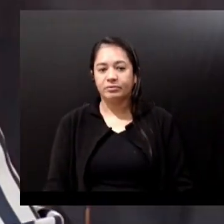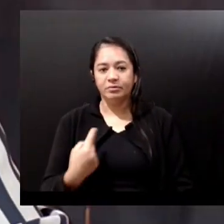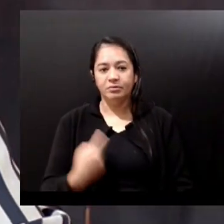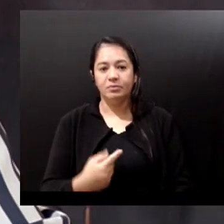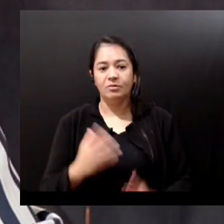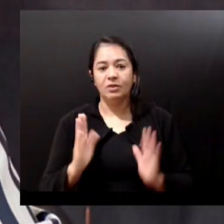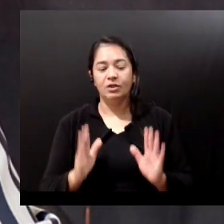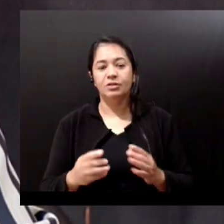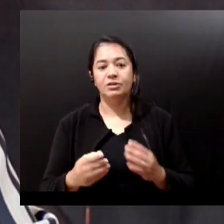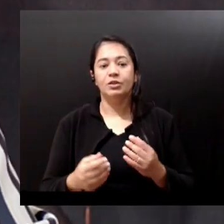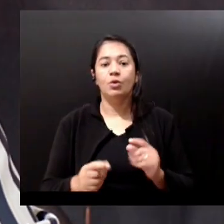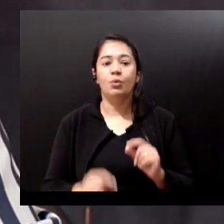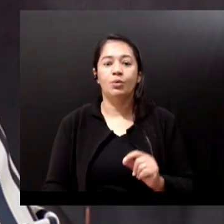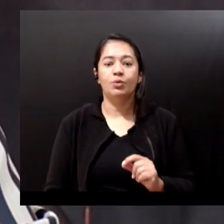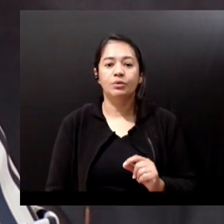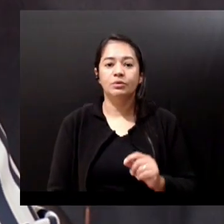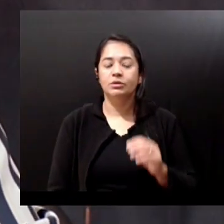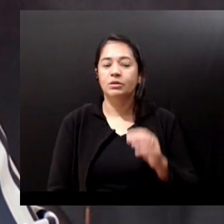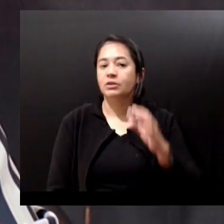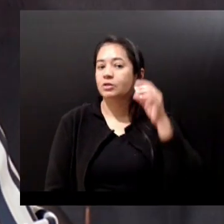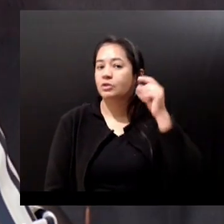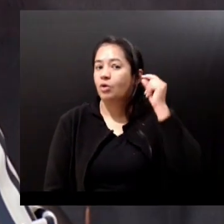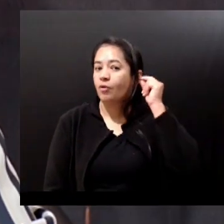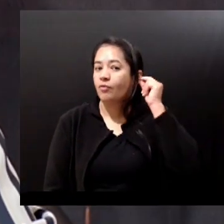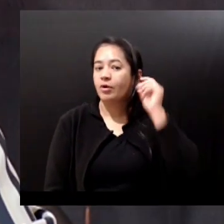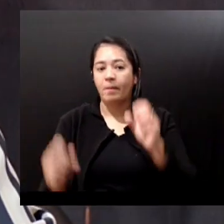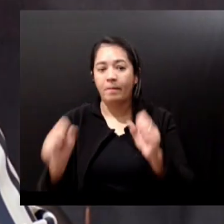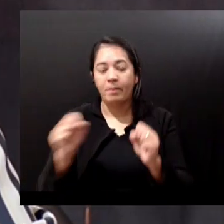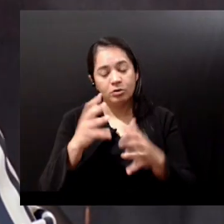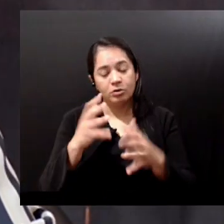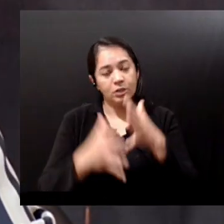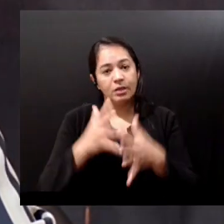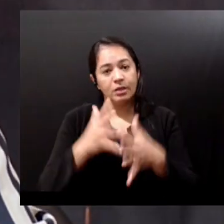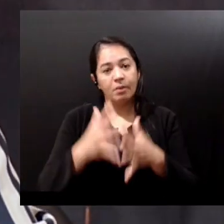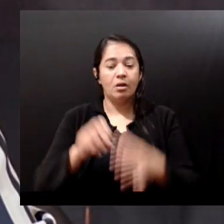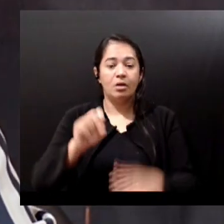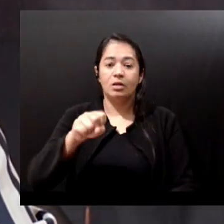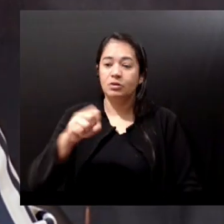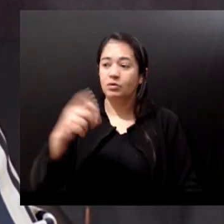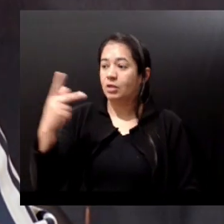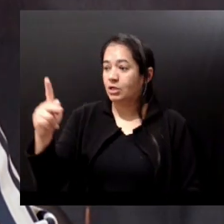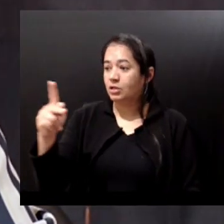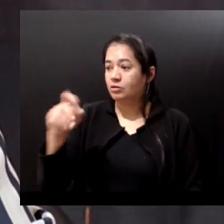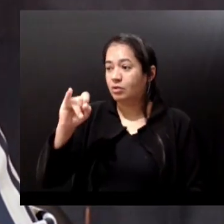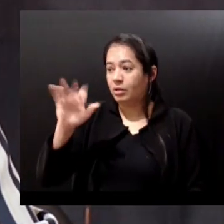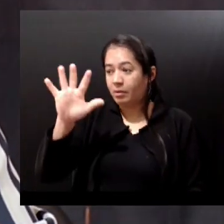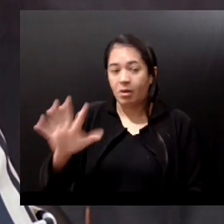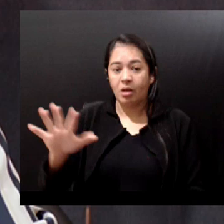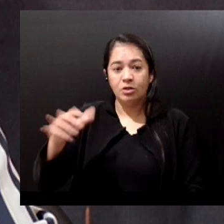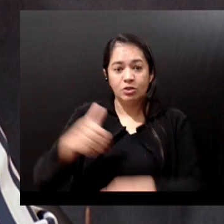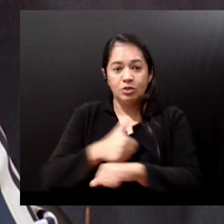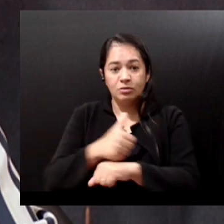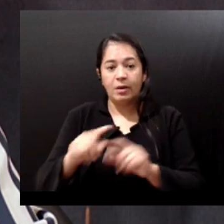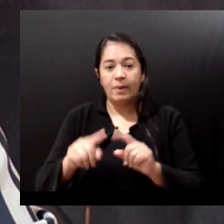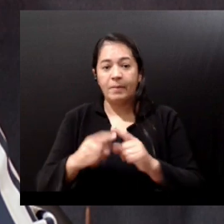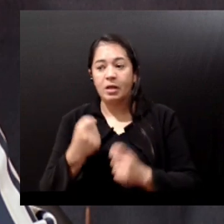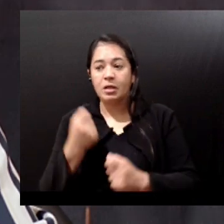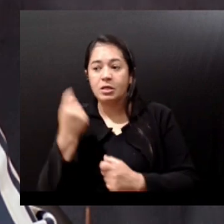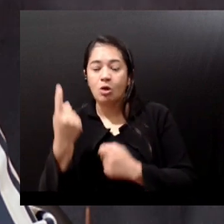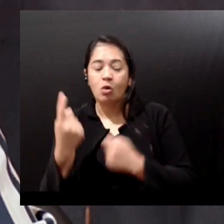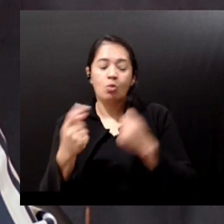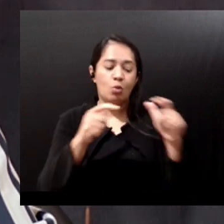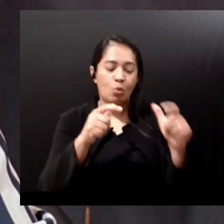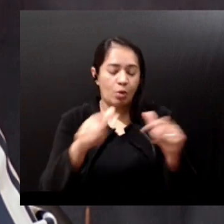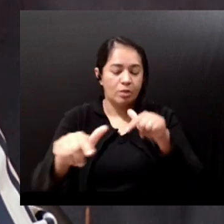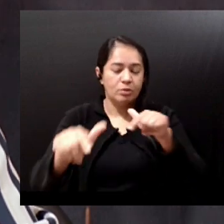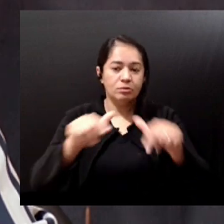o fone de ouvido aí, ele pode atrapalhar, sim, a sua imagem profissional. Porém, em alguns ambientes de trabalho, dependendo da